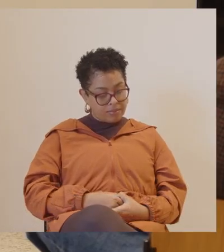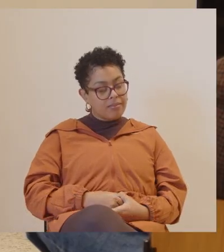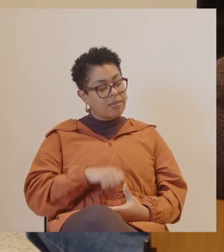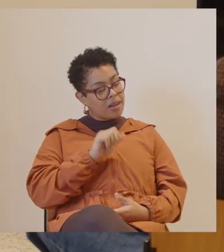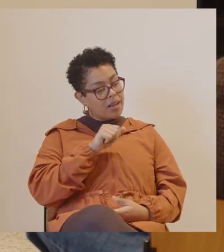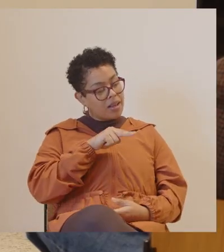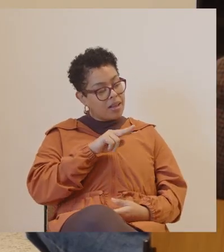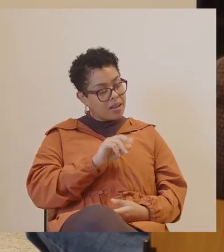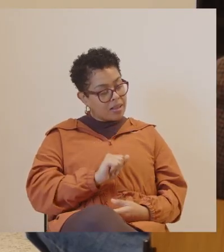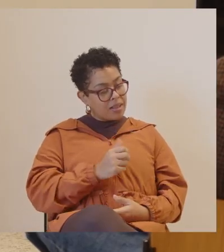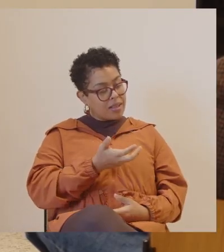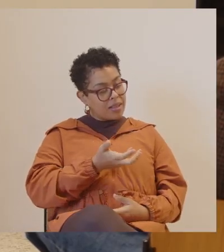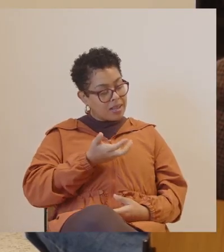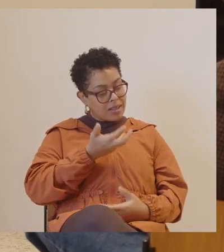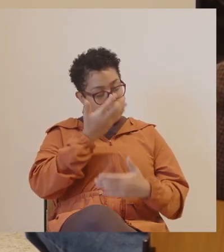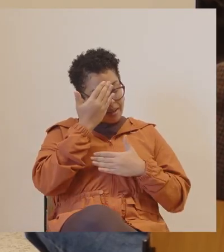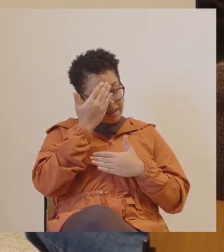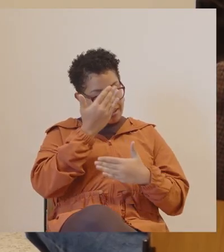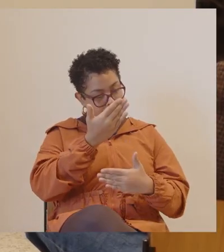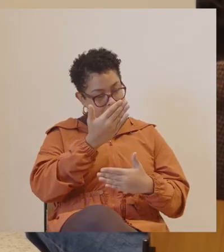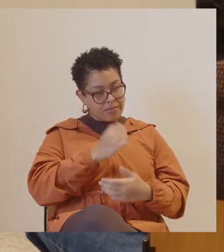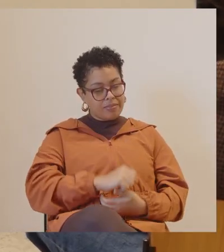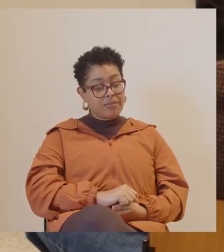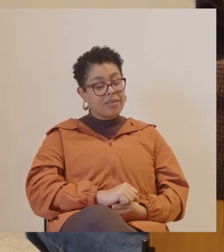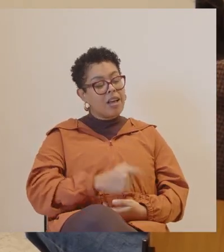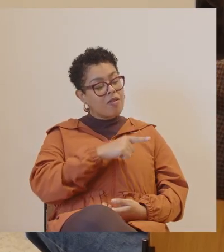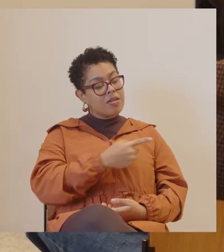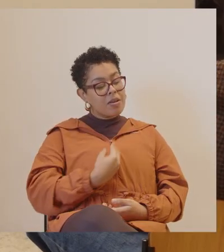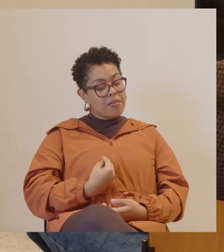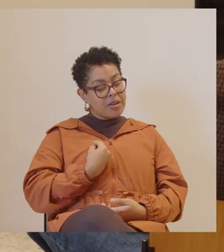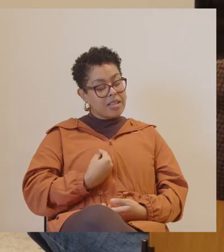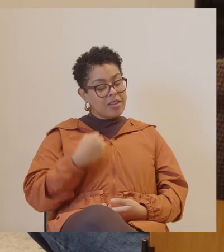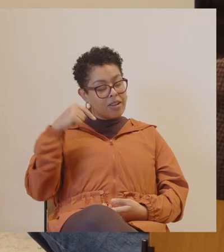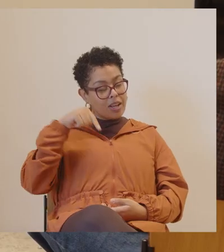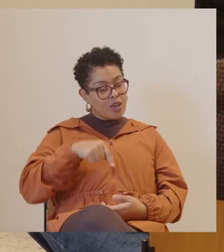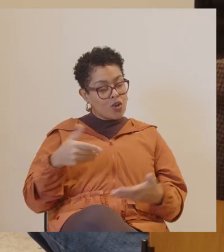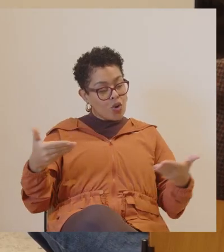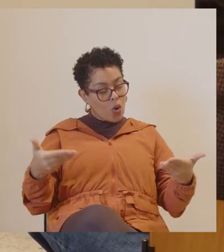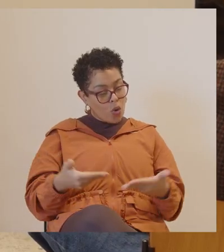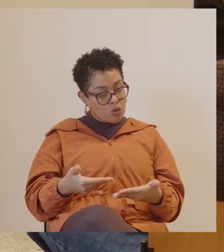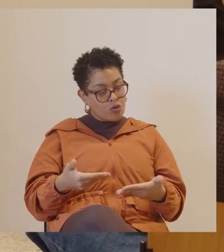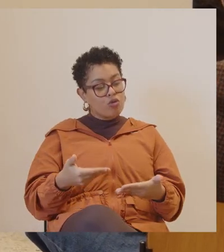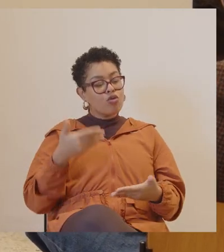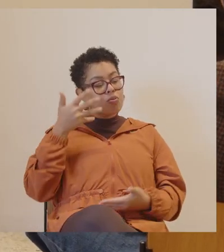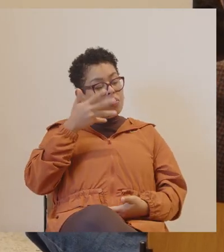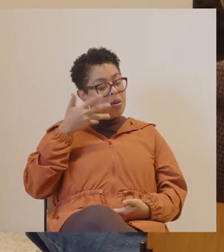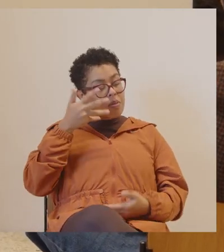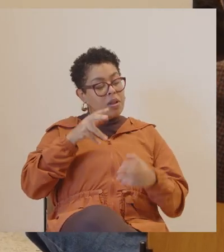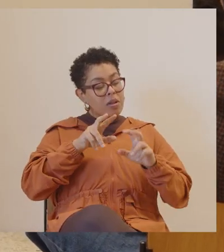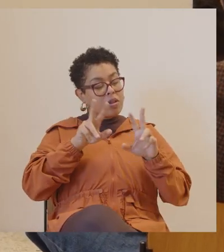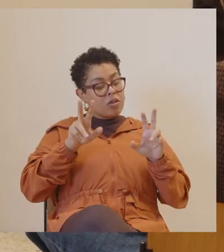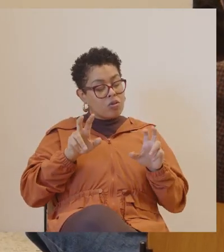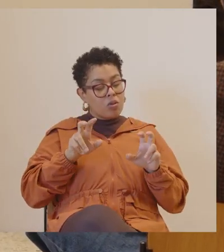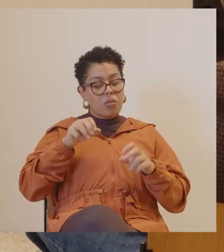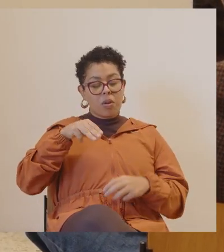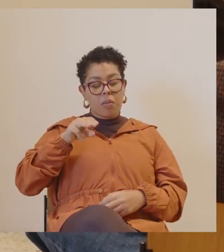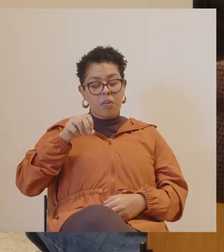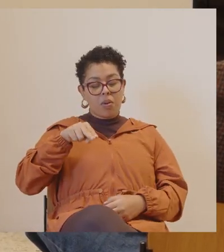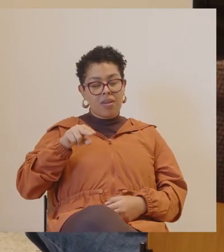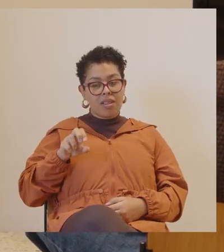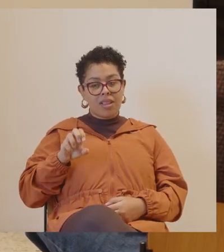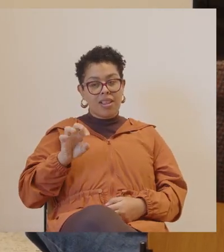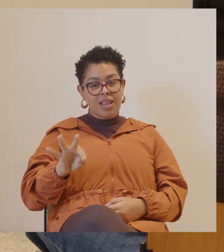Ana, então, queria te agradecer por estar com a gente hoje, nessa palestra sobre Monet. Como eu